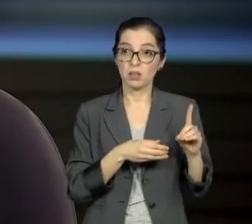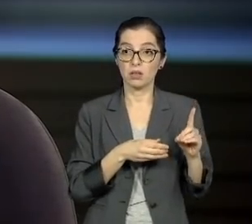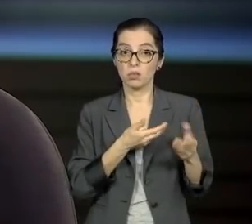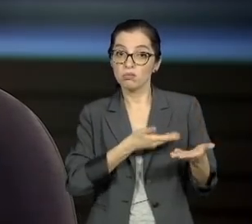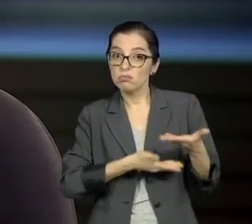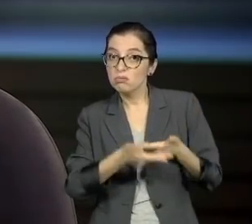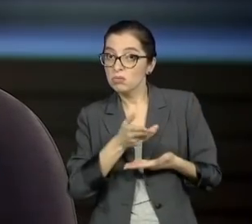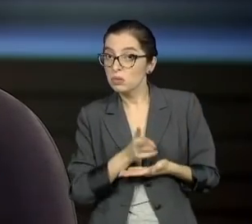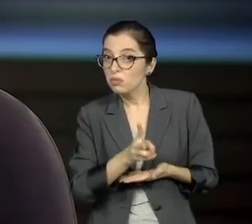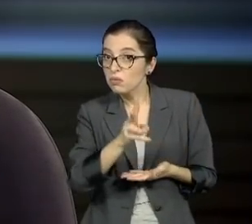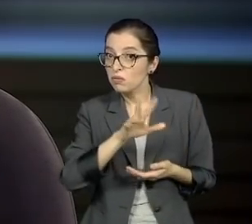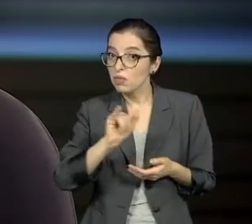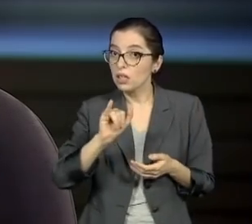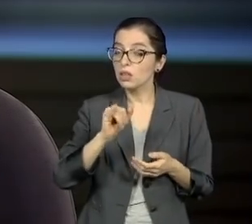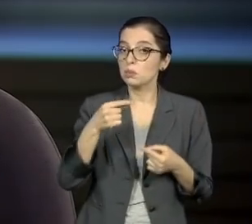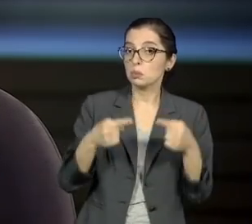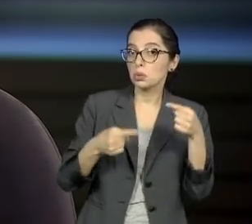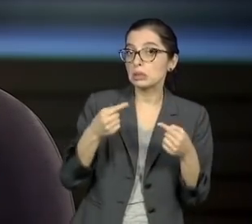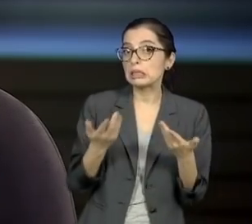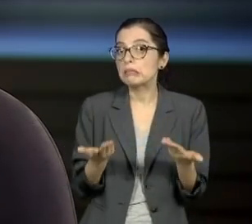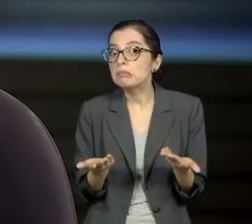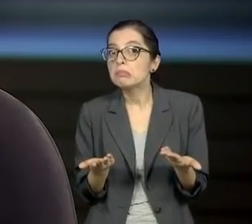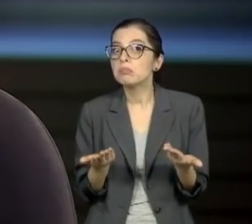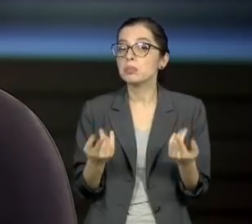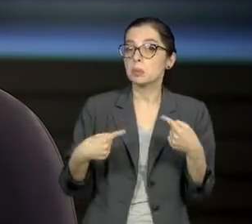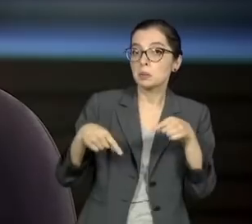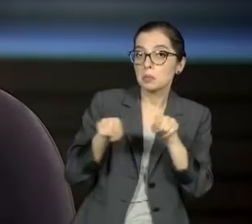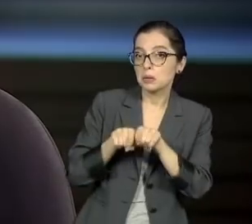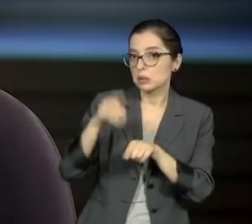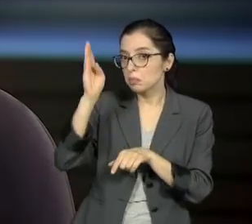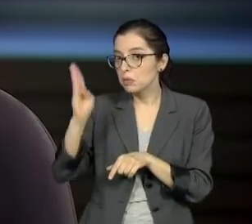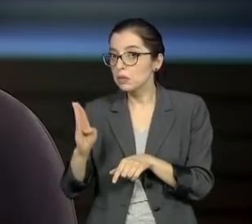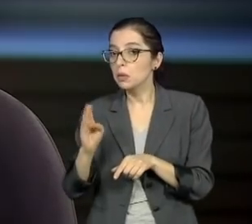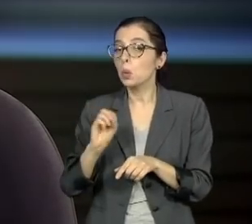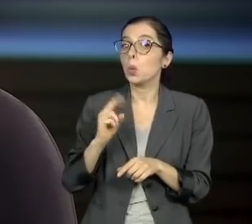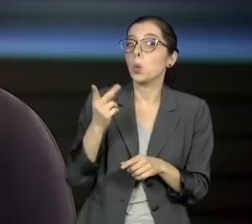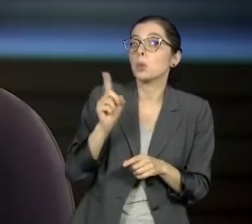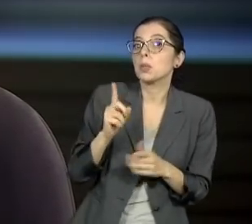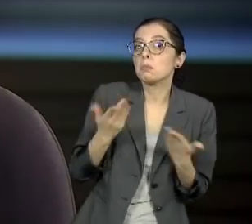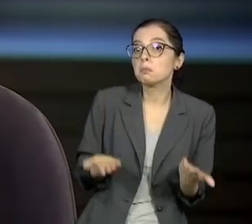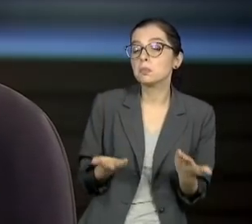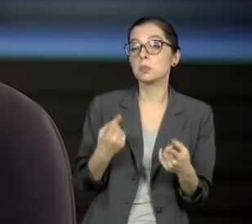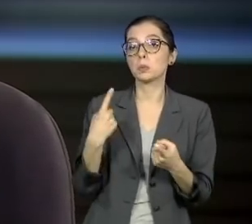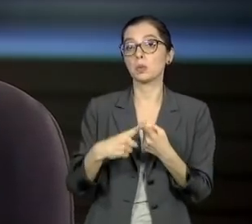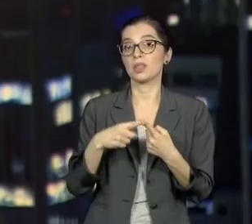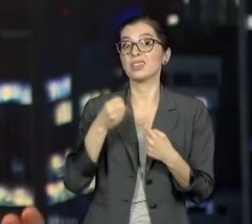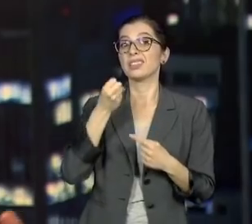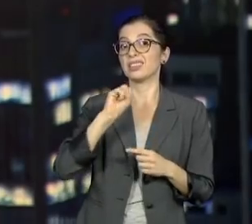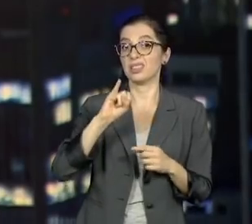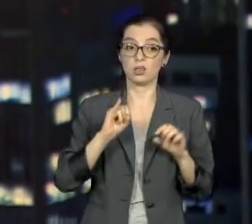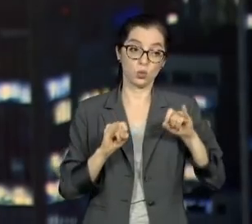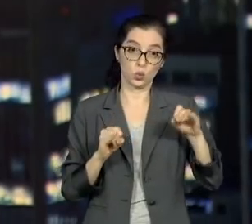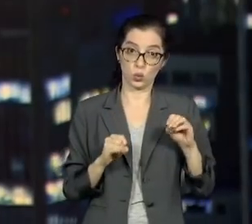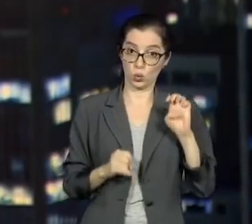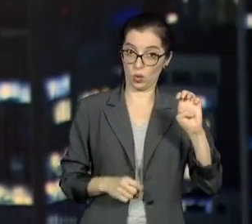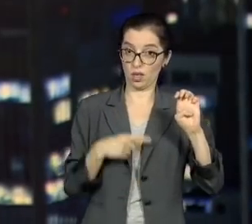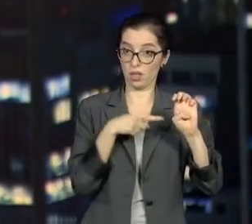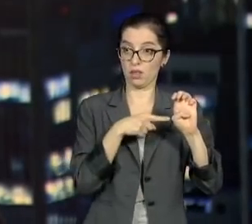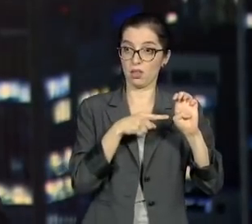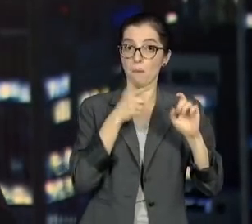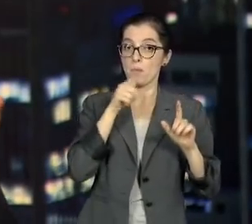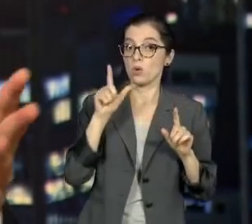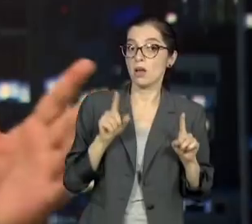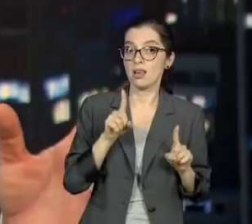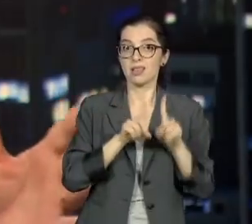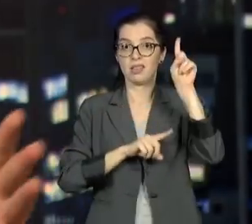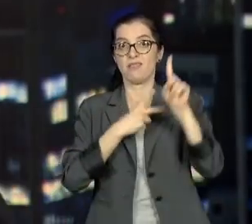essa mesma política de pressão para cima do Brasil, neste caso Joe Biden saia vencedor. E mesmo que seja o Trump, não custa lembrar que